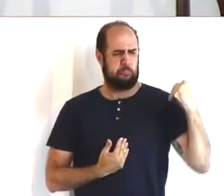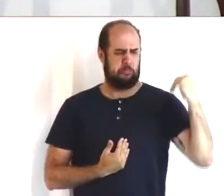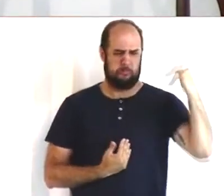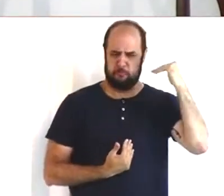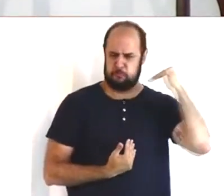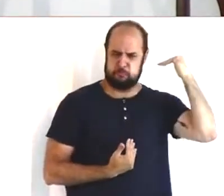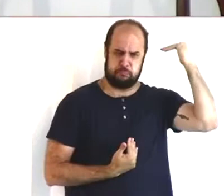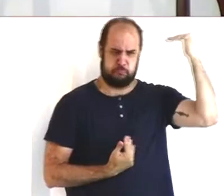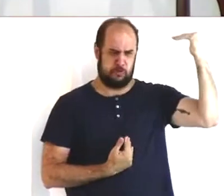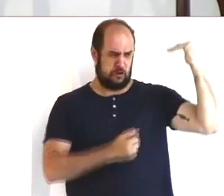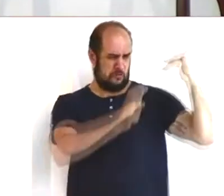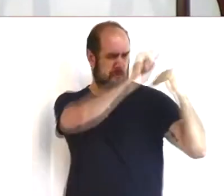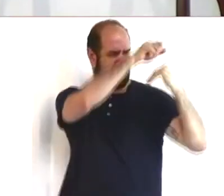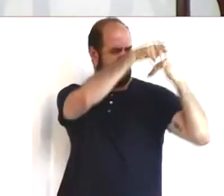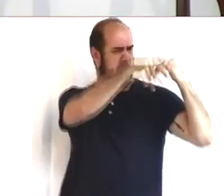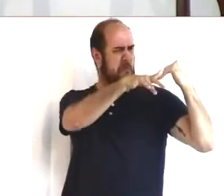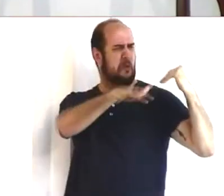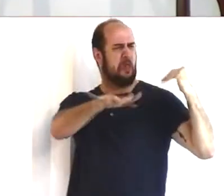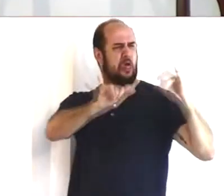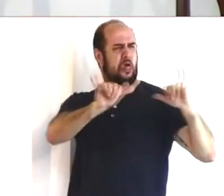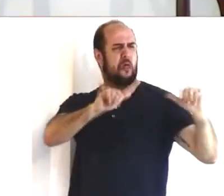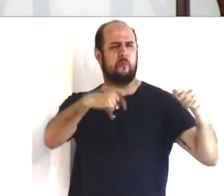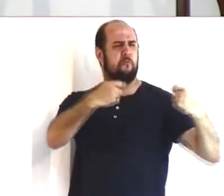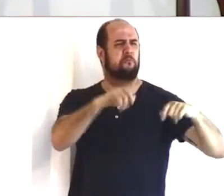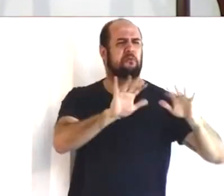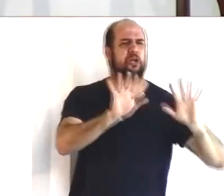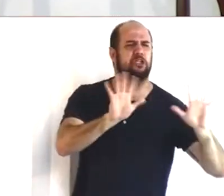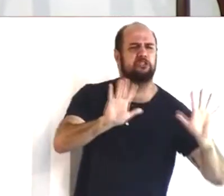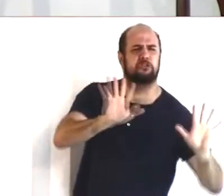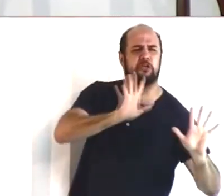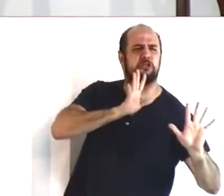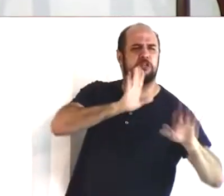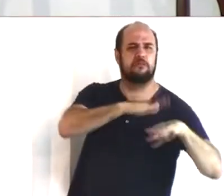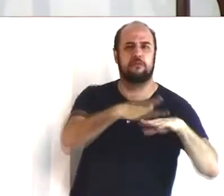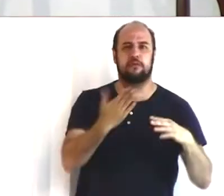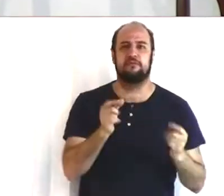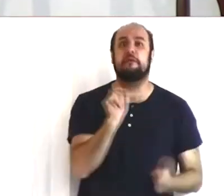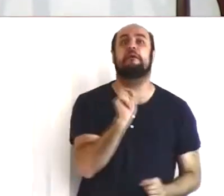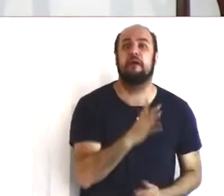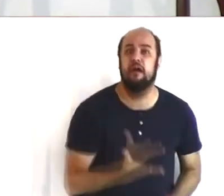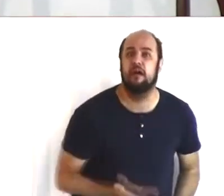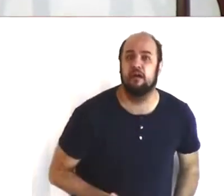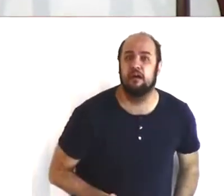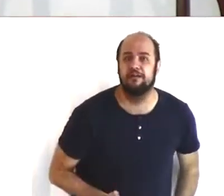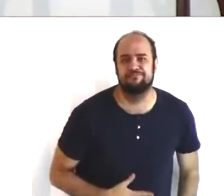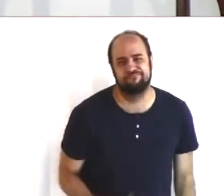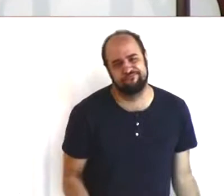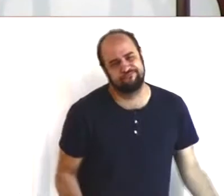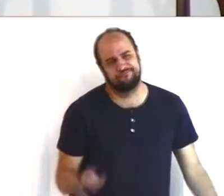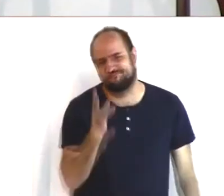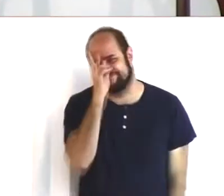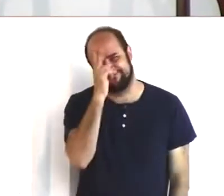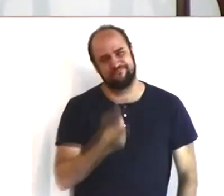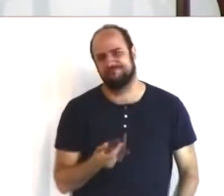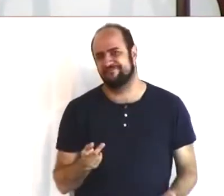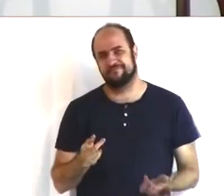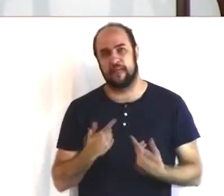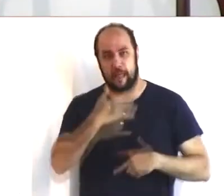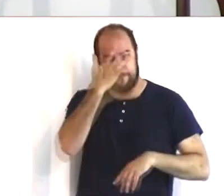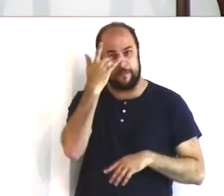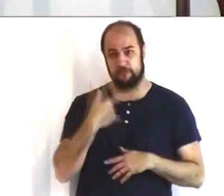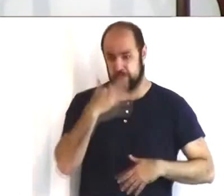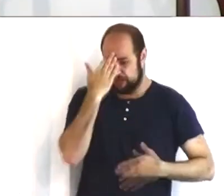ponto de transbordar e de não necessitar de mais conhecimento? Só quem quiser se enganar. Não falta quem queira